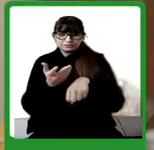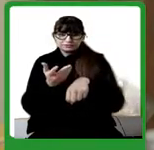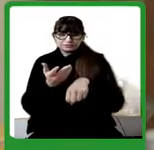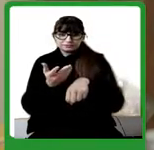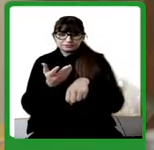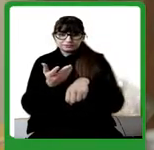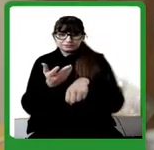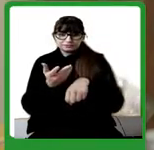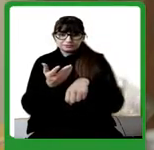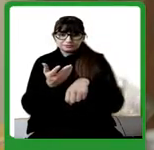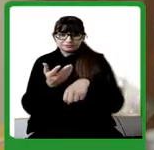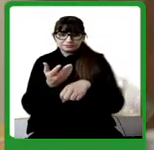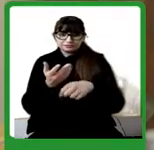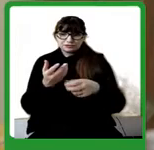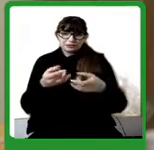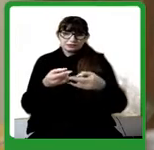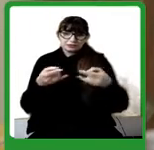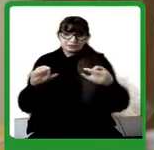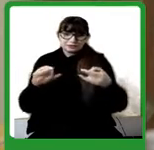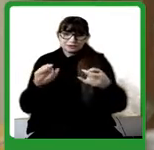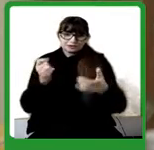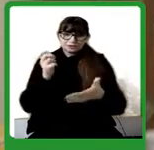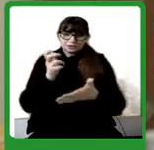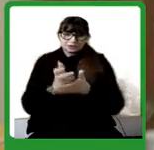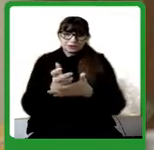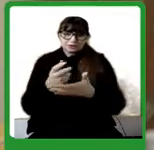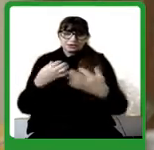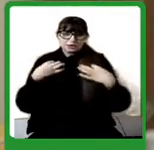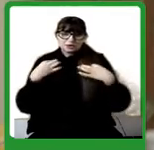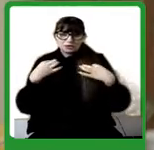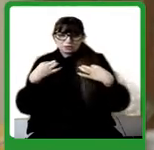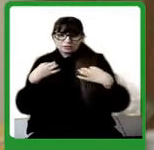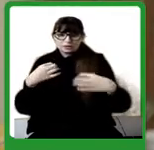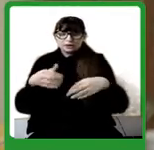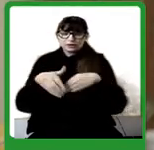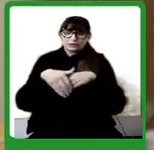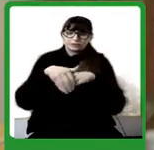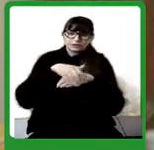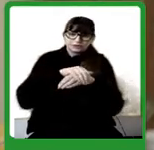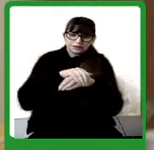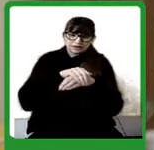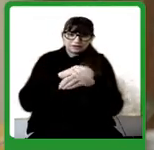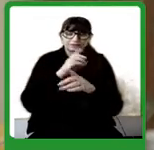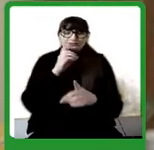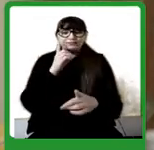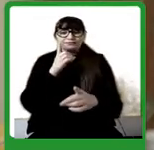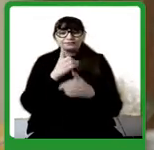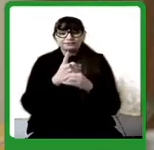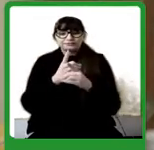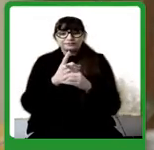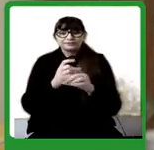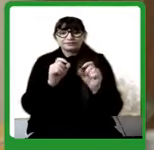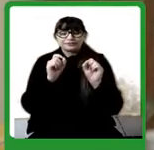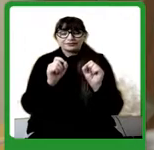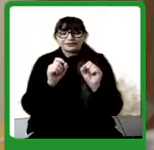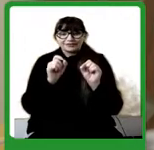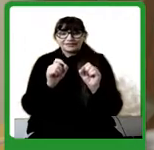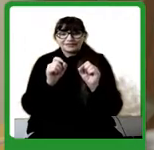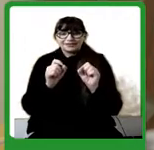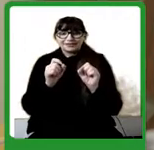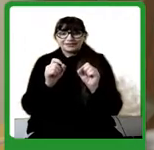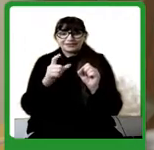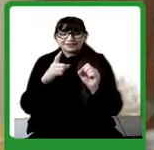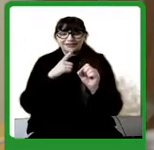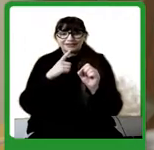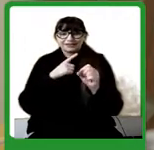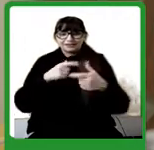Um vale presente, roupa, calçado. Eu descobri, vocês sabiam uma errada que lingerie é